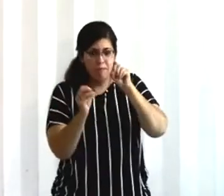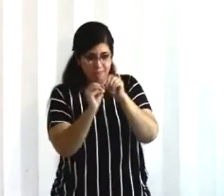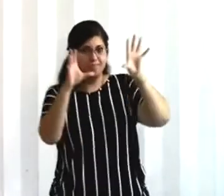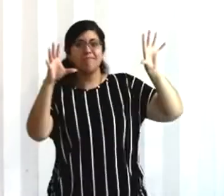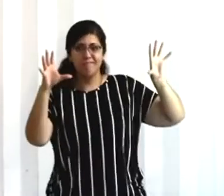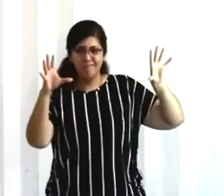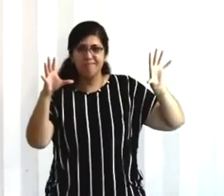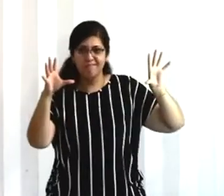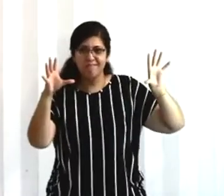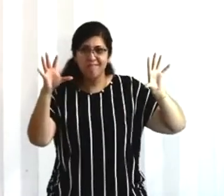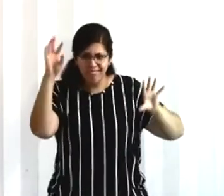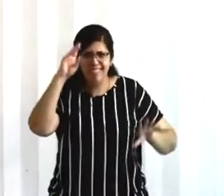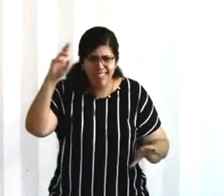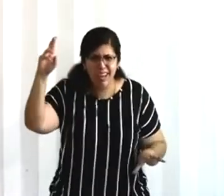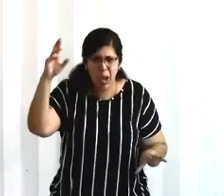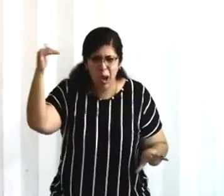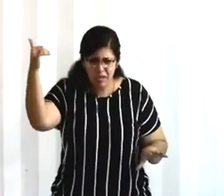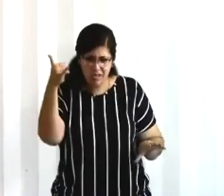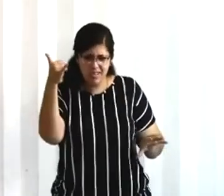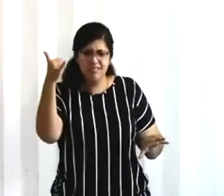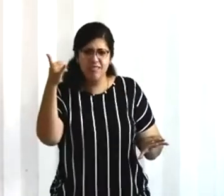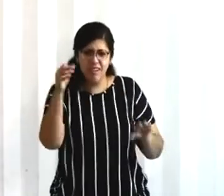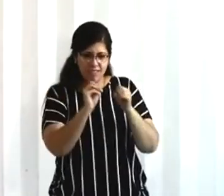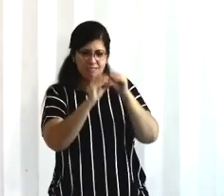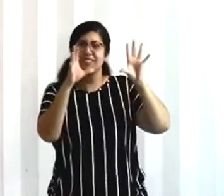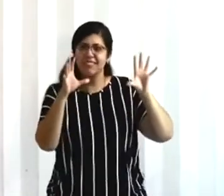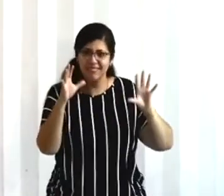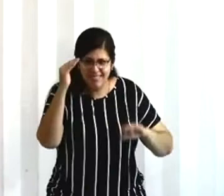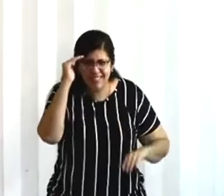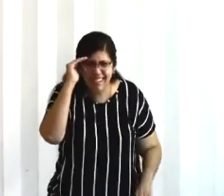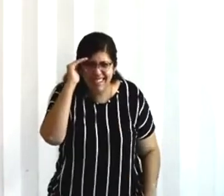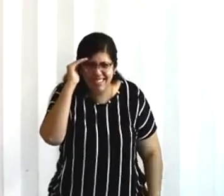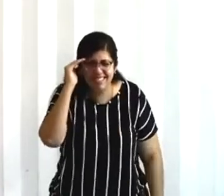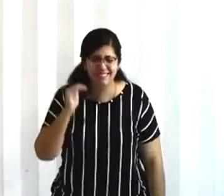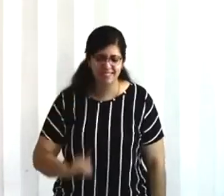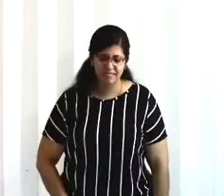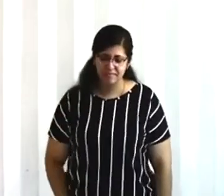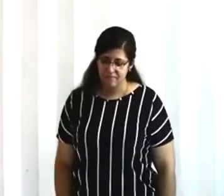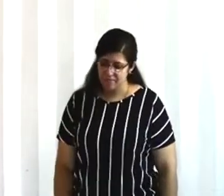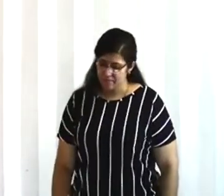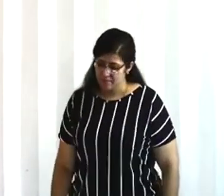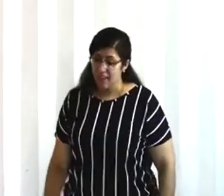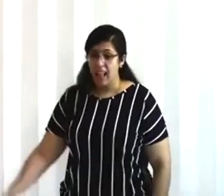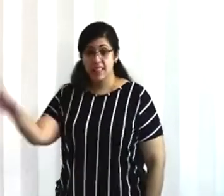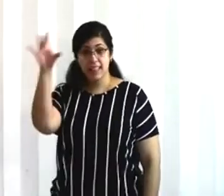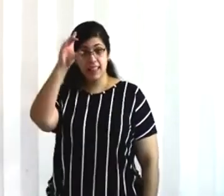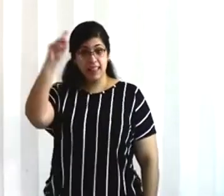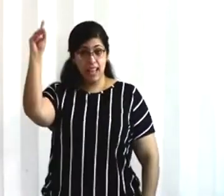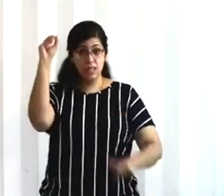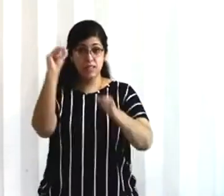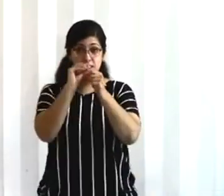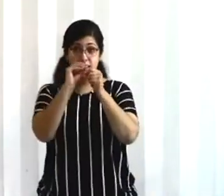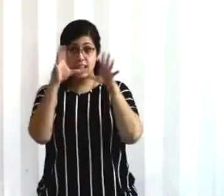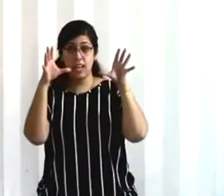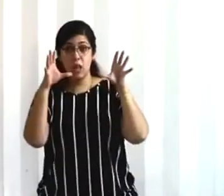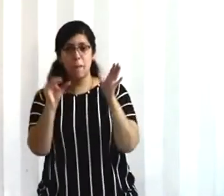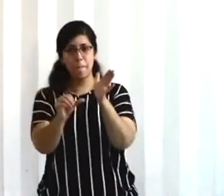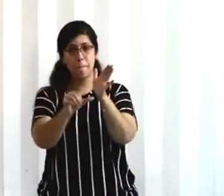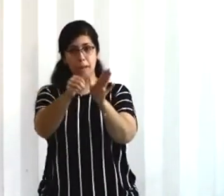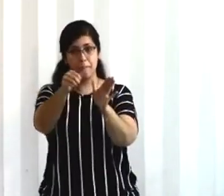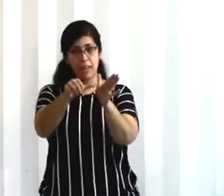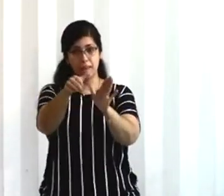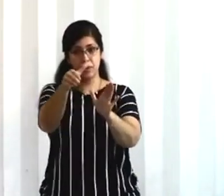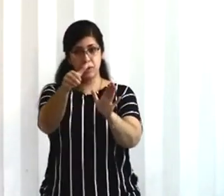criado. Lá em Gênesis capítulo 1, nós temos Deus criando o primeiro elemento da